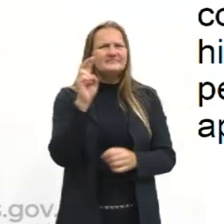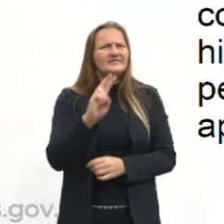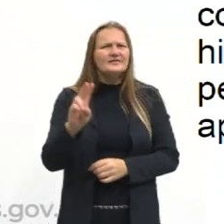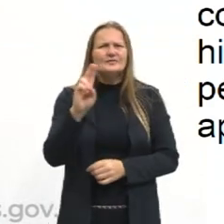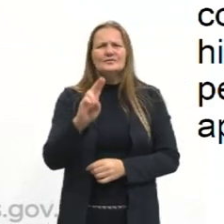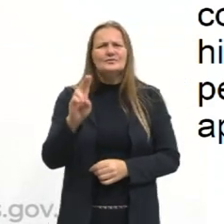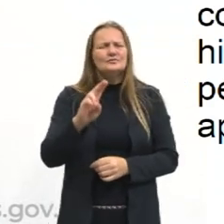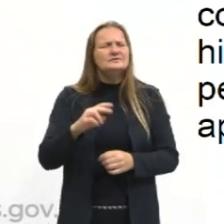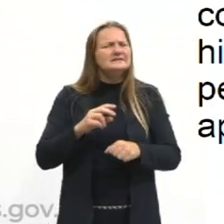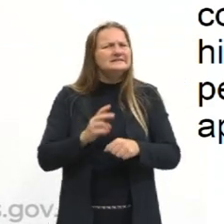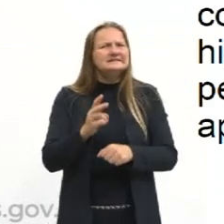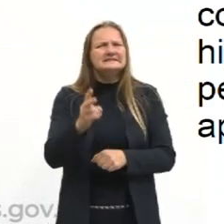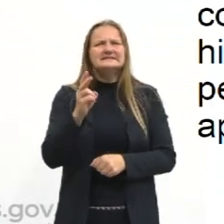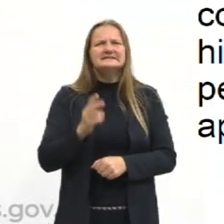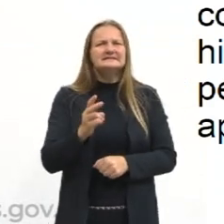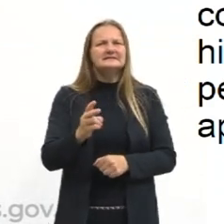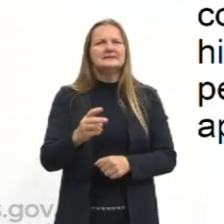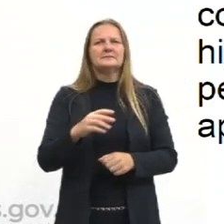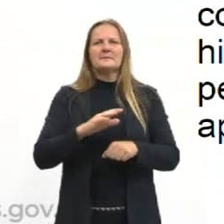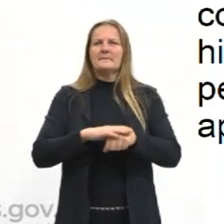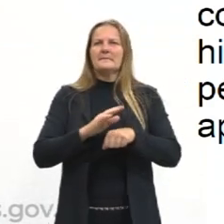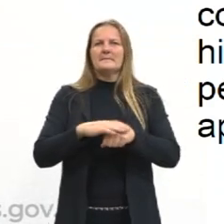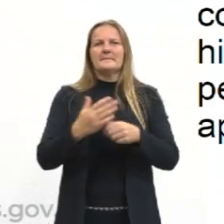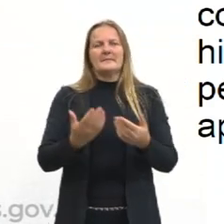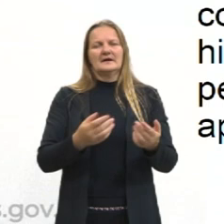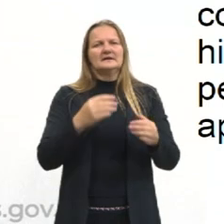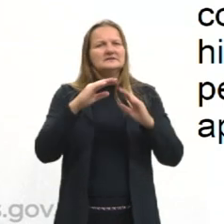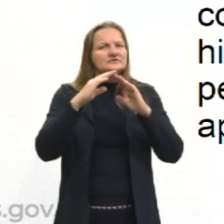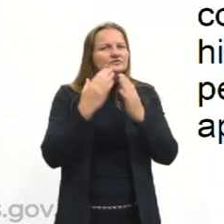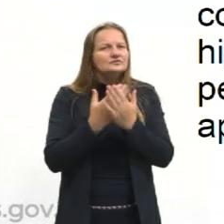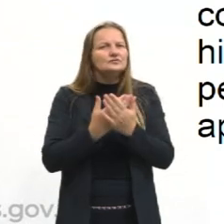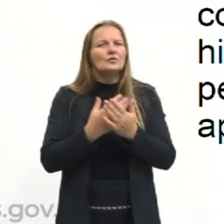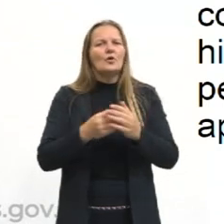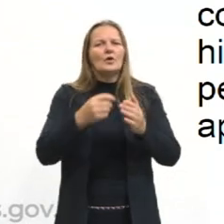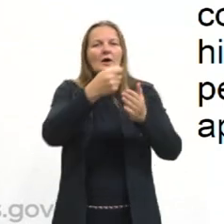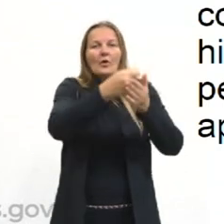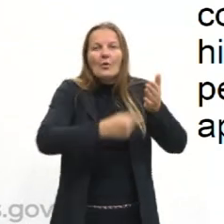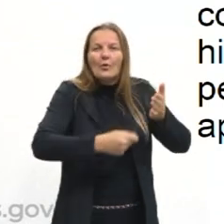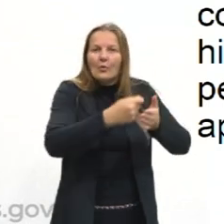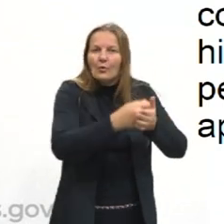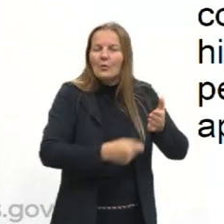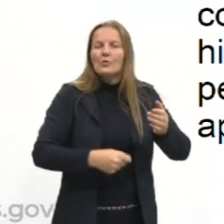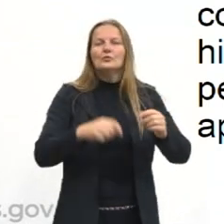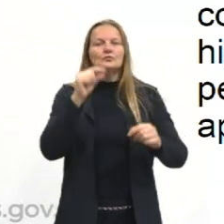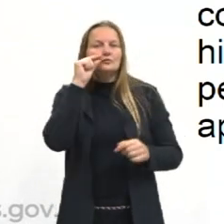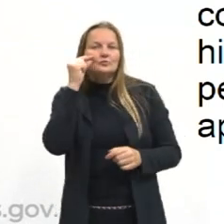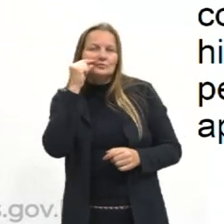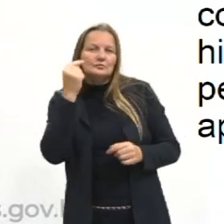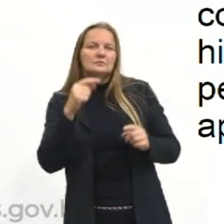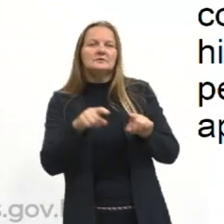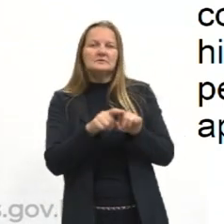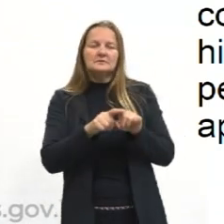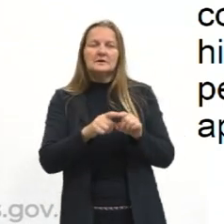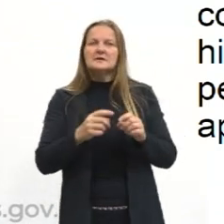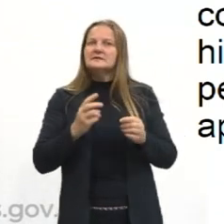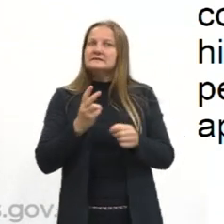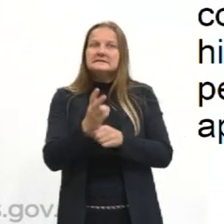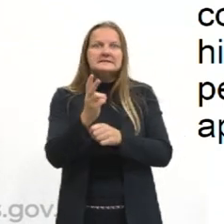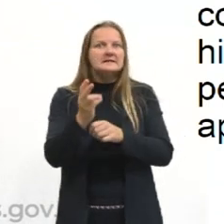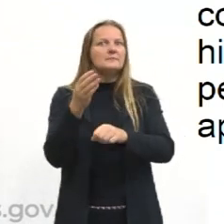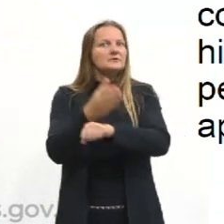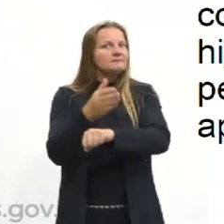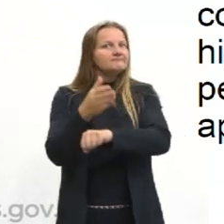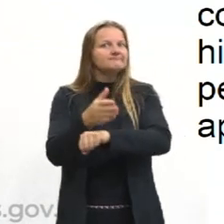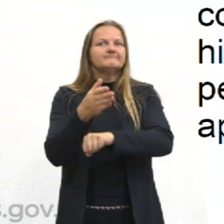usa né mas seguidamente nas escolas e nos concursos e nos vestibulares e que elas aparecem